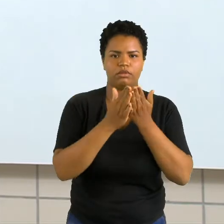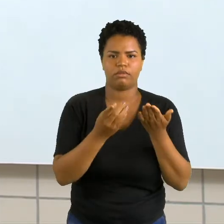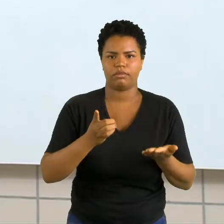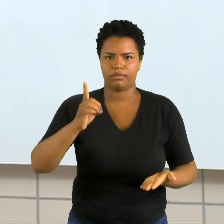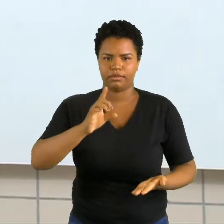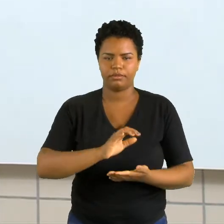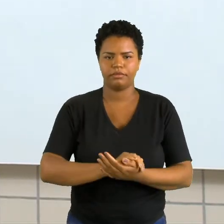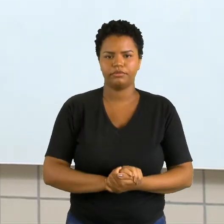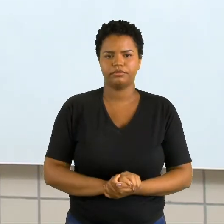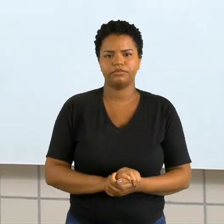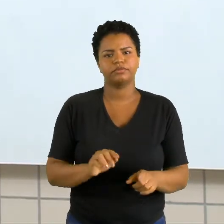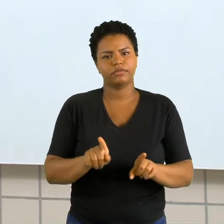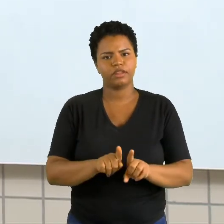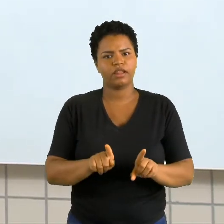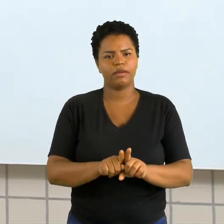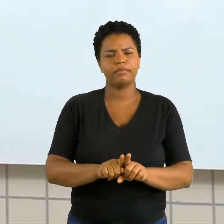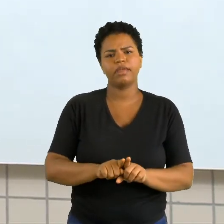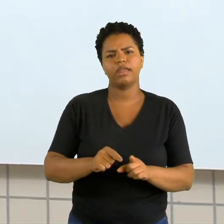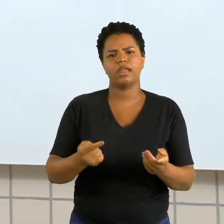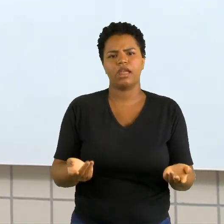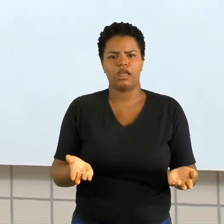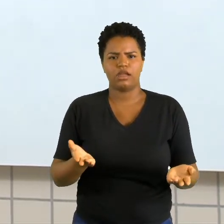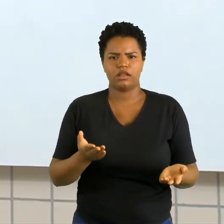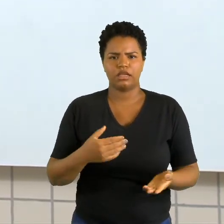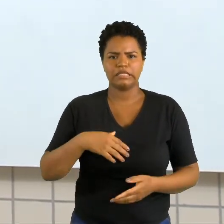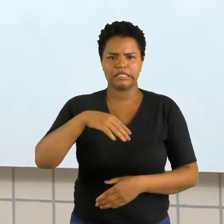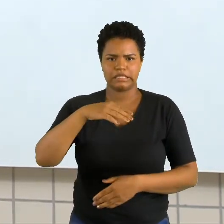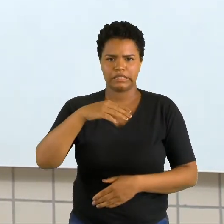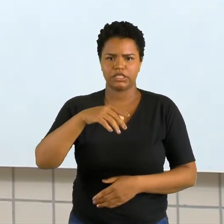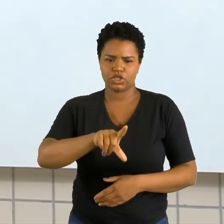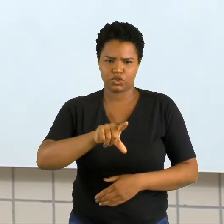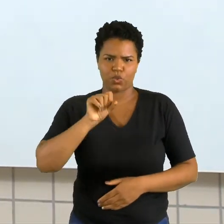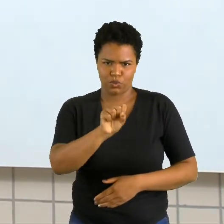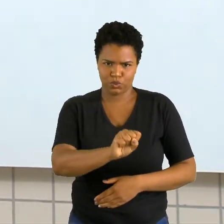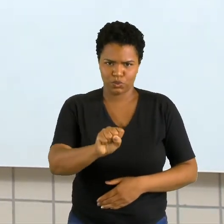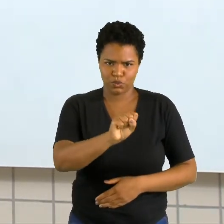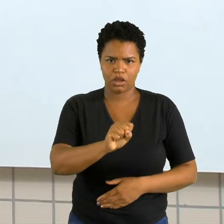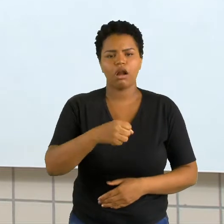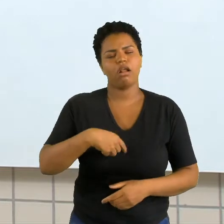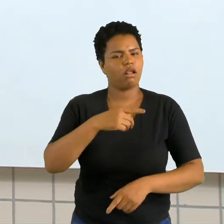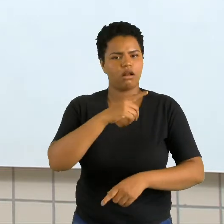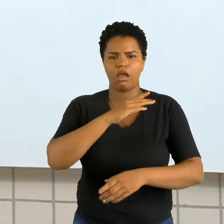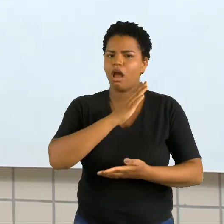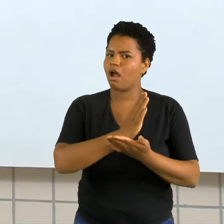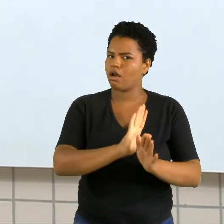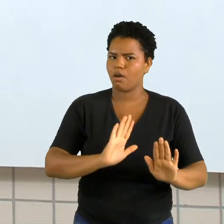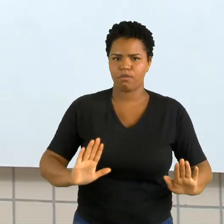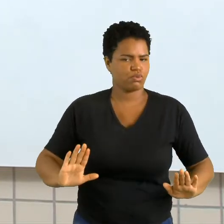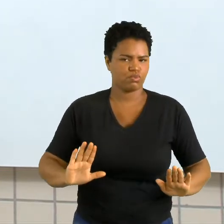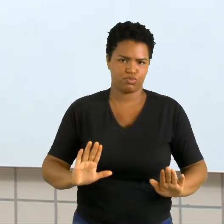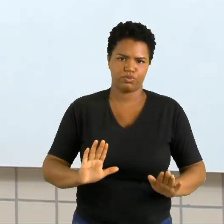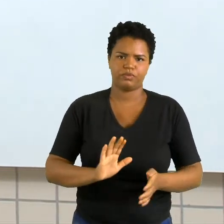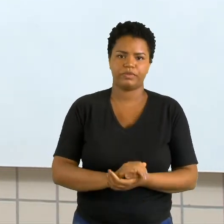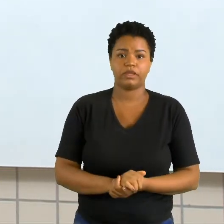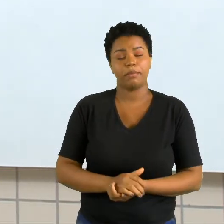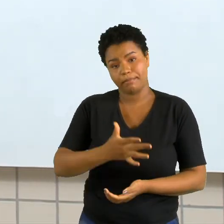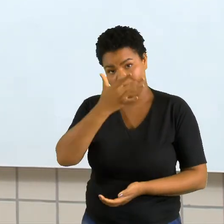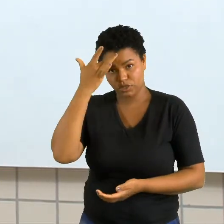portanto, não necessitavam de intermediários para ter contato com Deus. Tá? Martinho Lutero ele fez uma coisa muito importante,